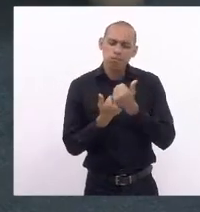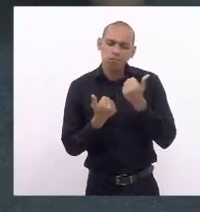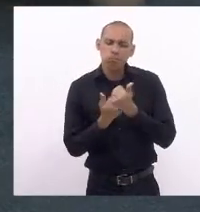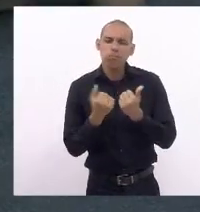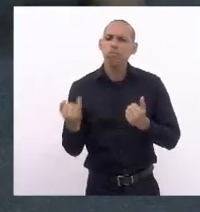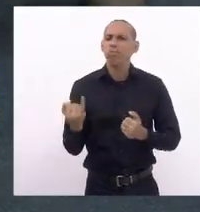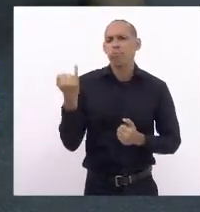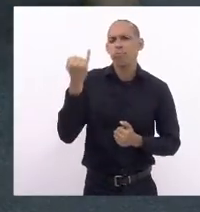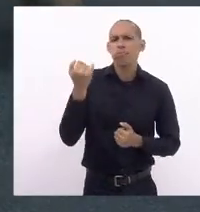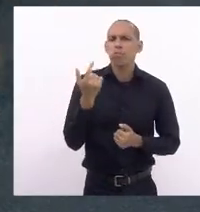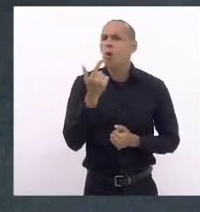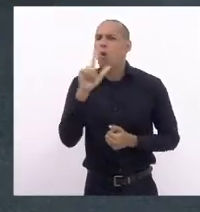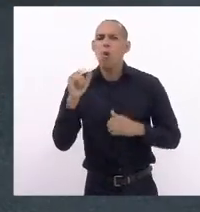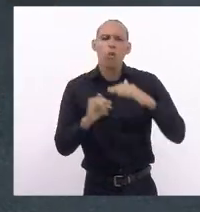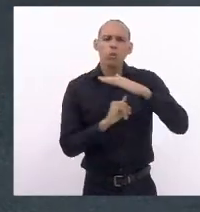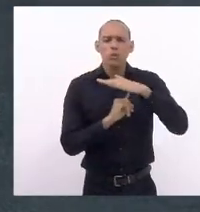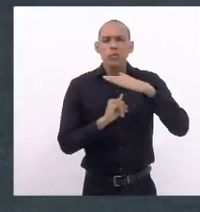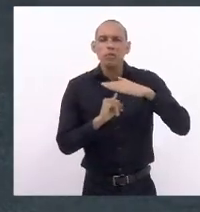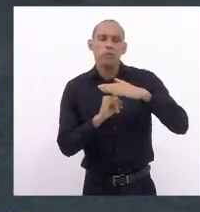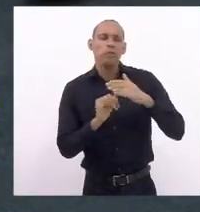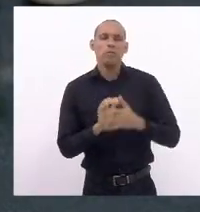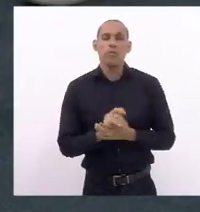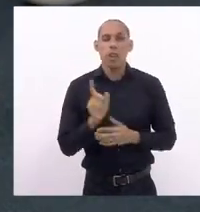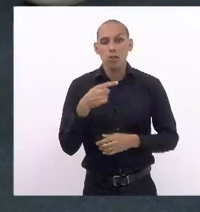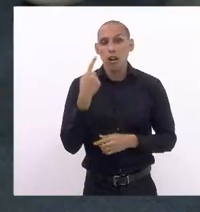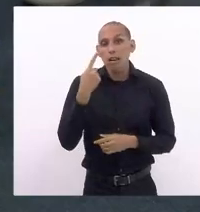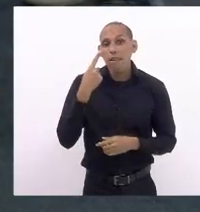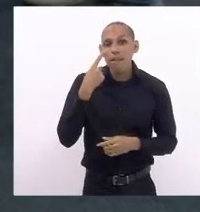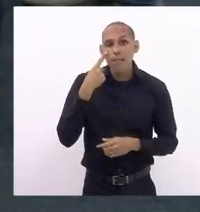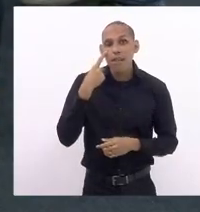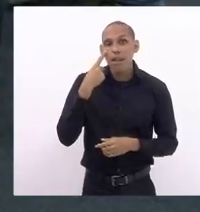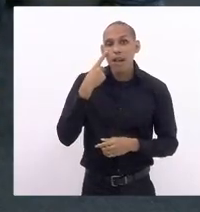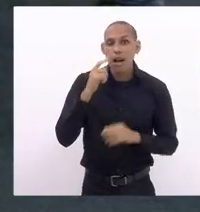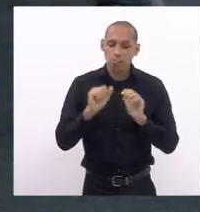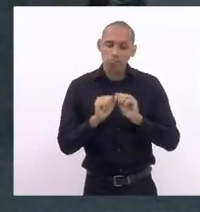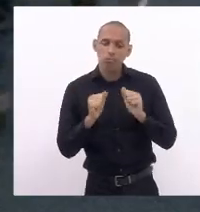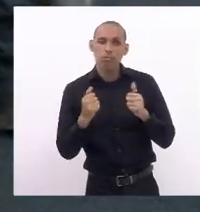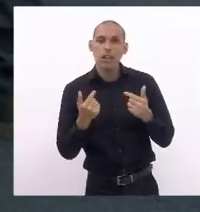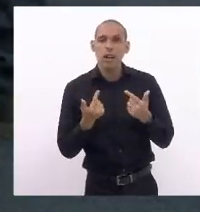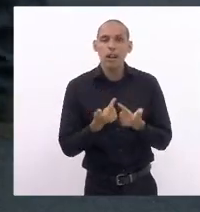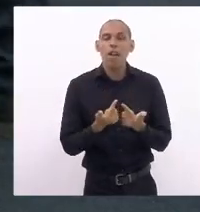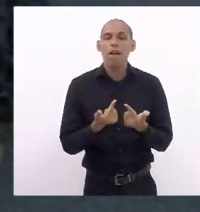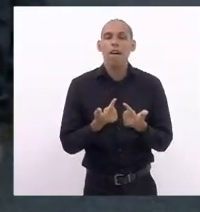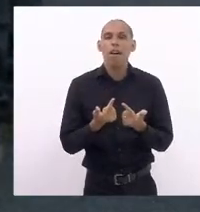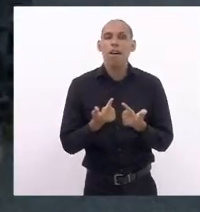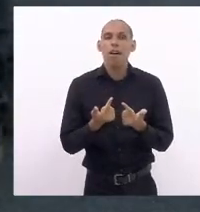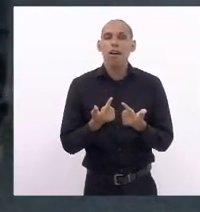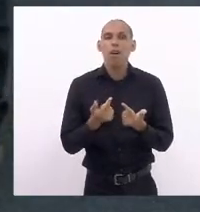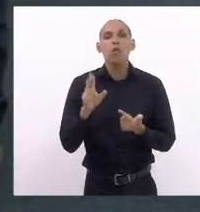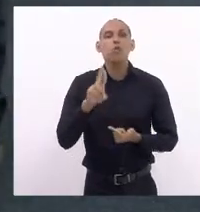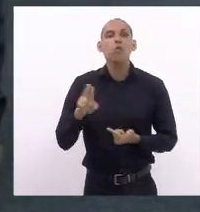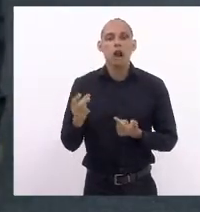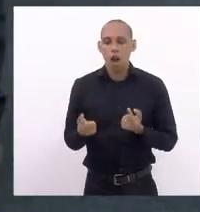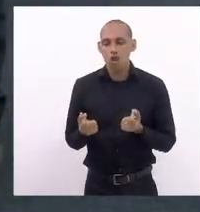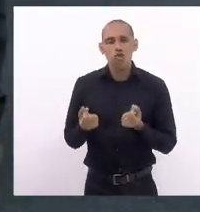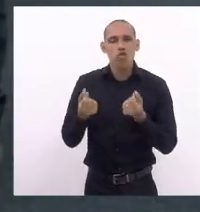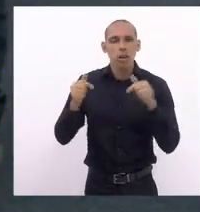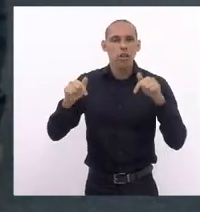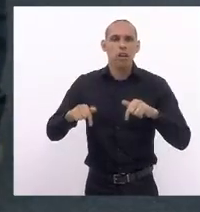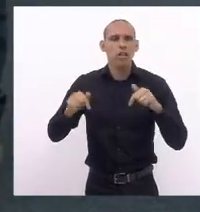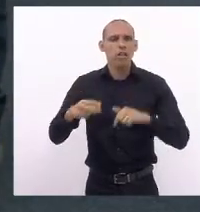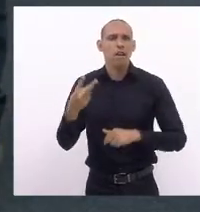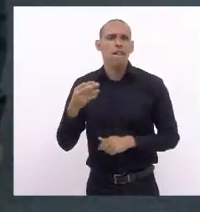a outras instituições, nós vimos a Assembleia Legislativa fazer uso desses seus recursos com